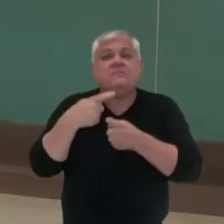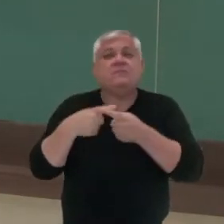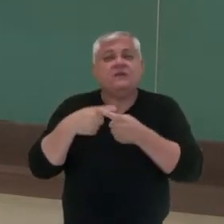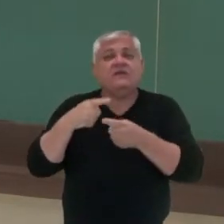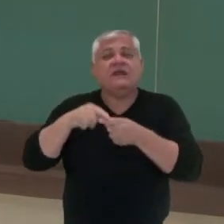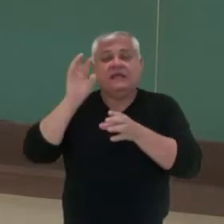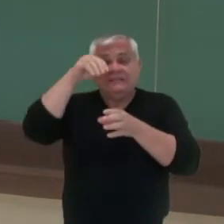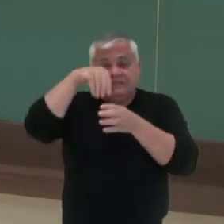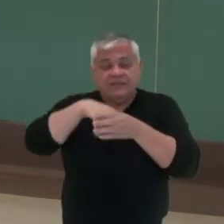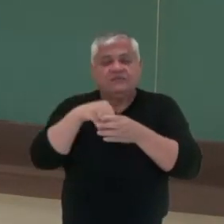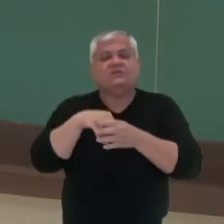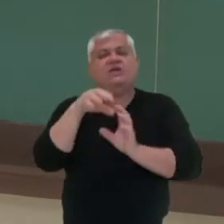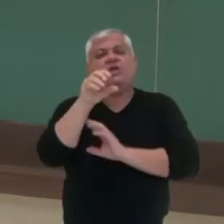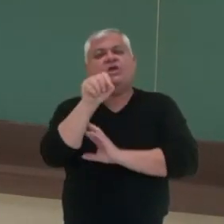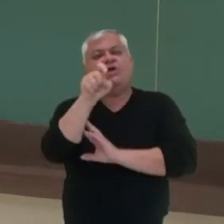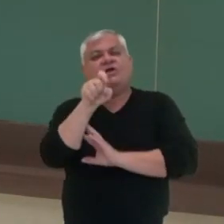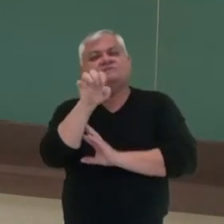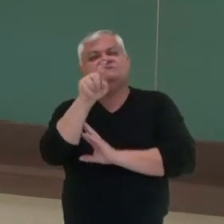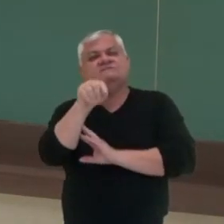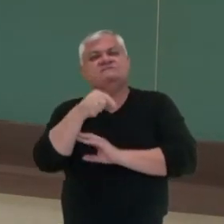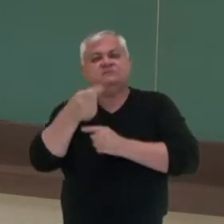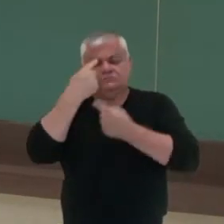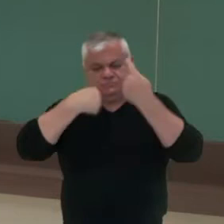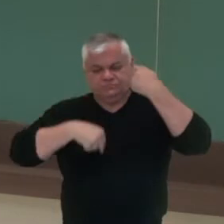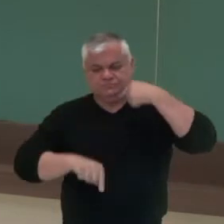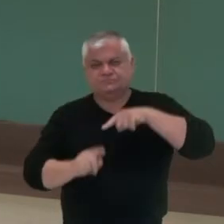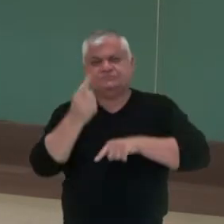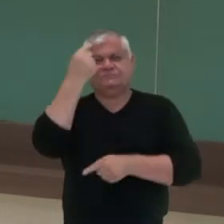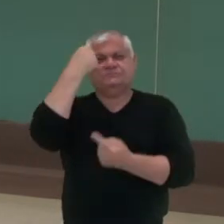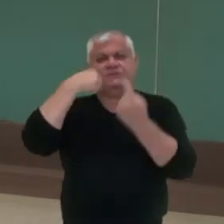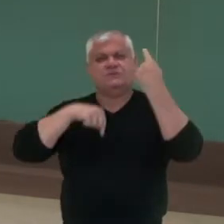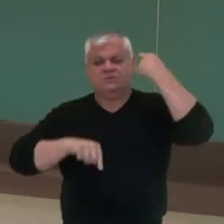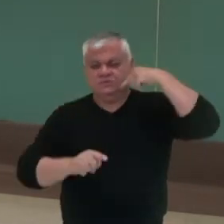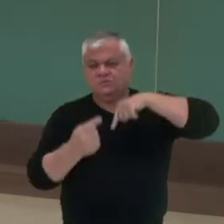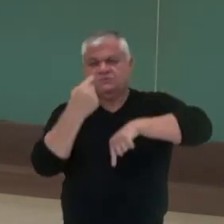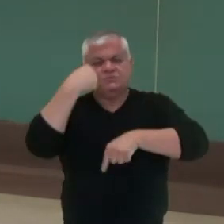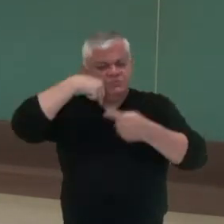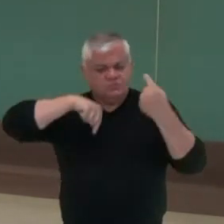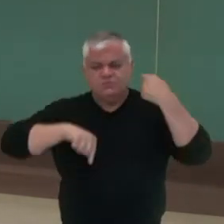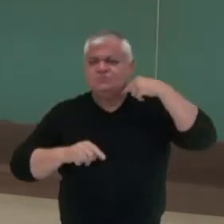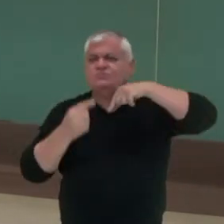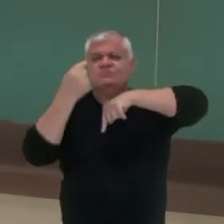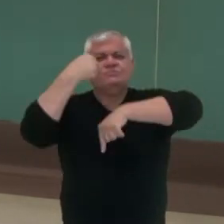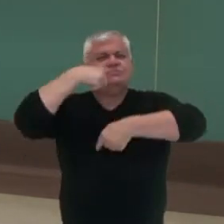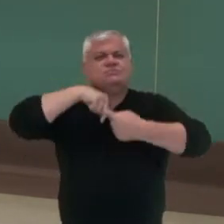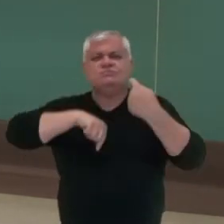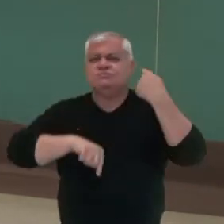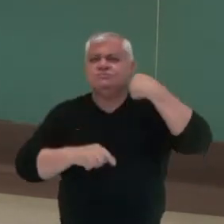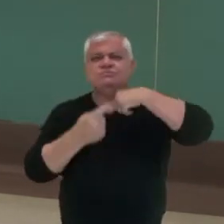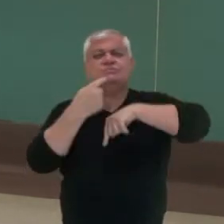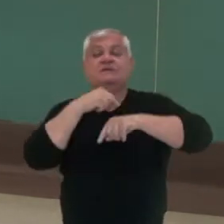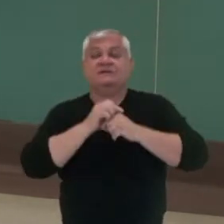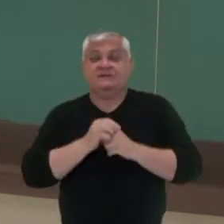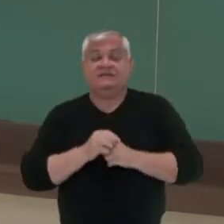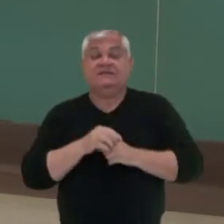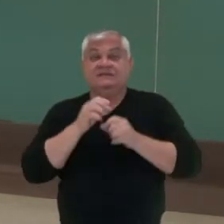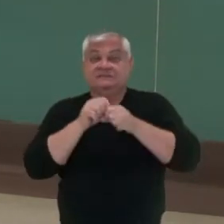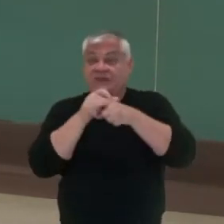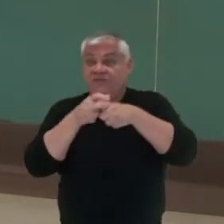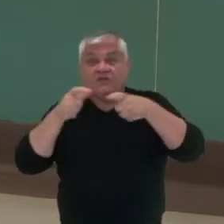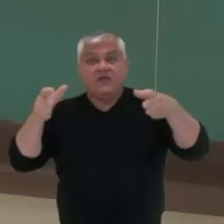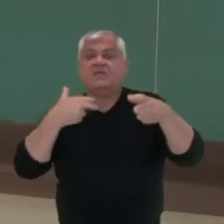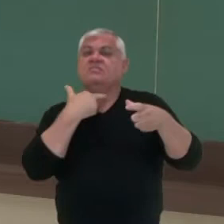carregam oxigênio e elas vão levando oxigênio para todos os tecidos do nosso corpo. Se ela for uma célula muito grande, ela não